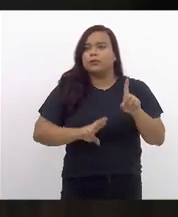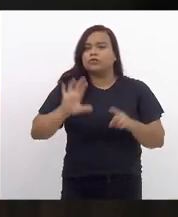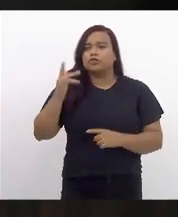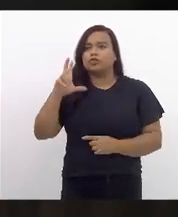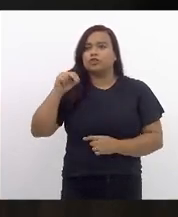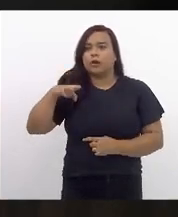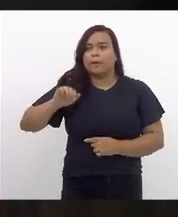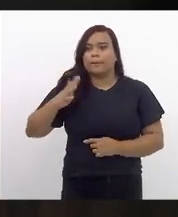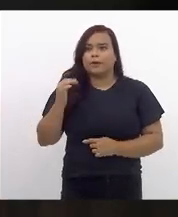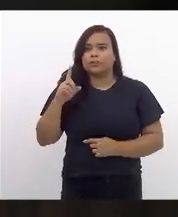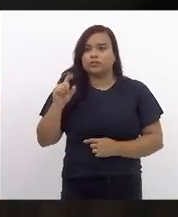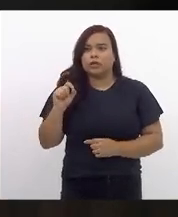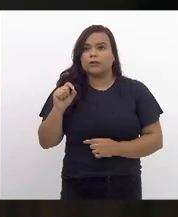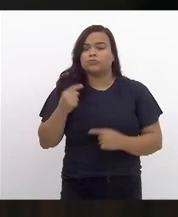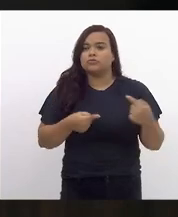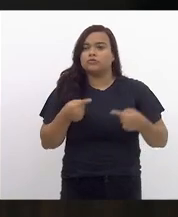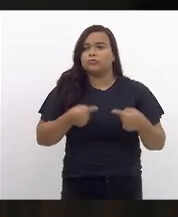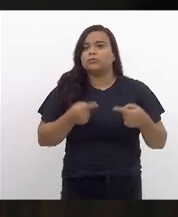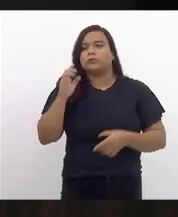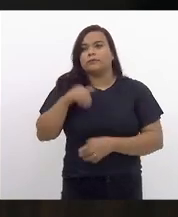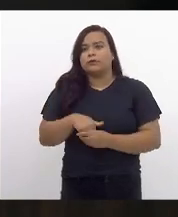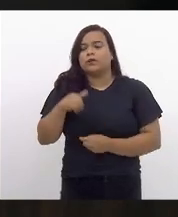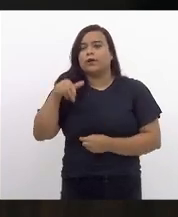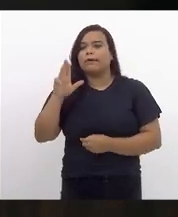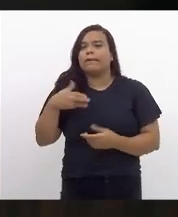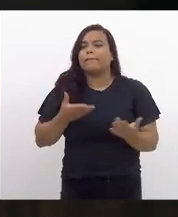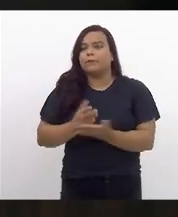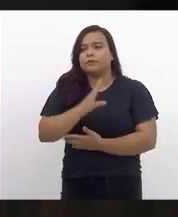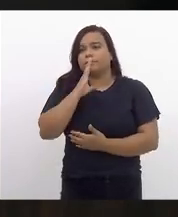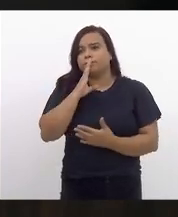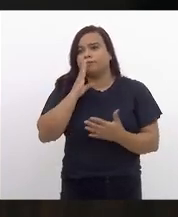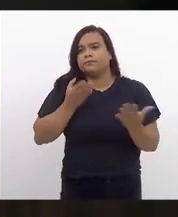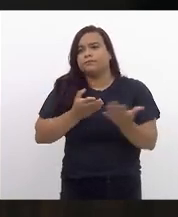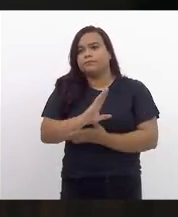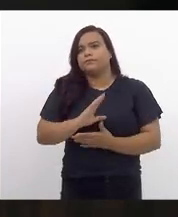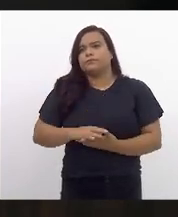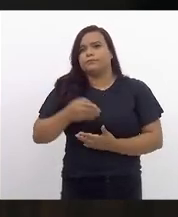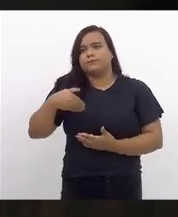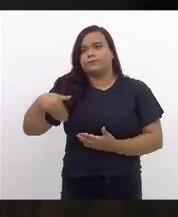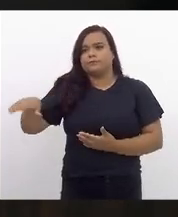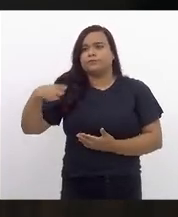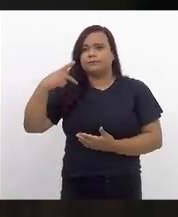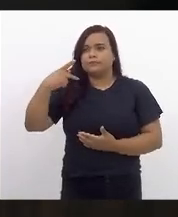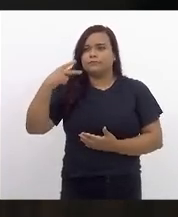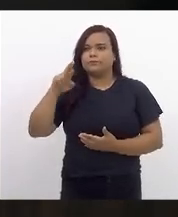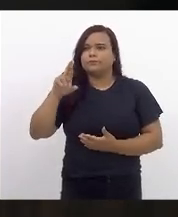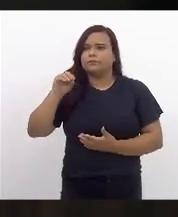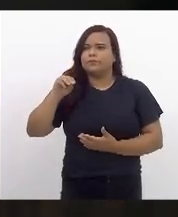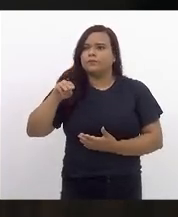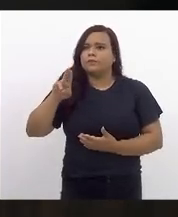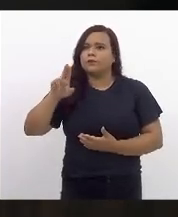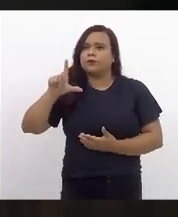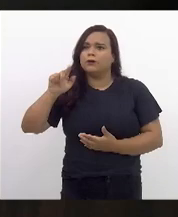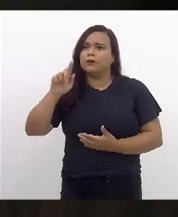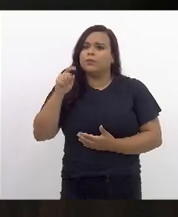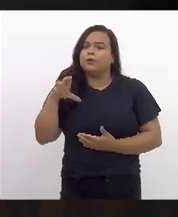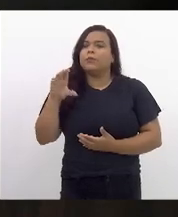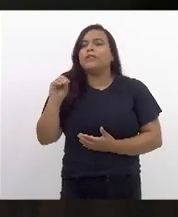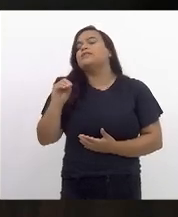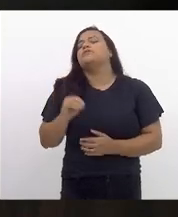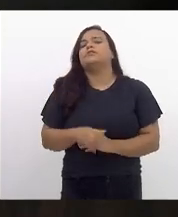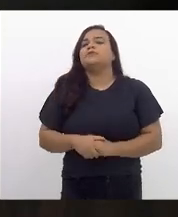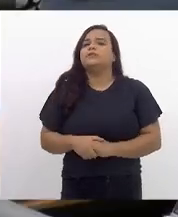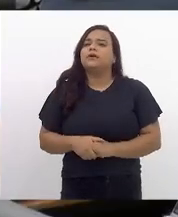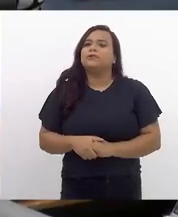encerrada a discussão, em votação, se os que aprovam, permaneçam como estão aprovados, vai à promulgação. Declaração de voto, senhor presidente. Boa tarde. Ao final. Boa